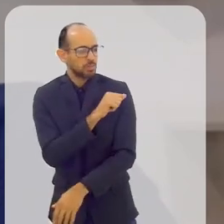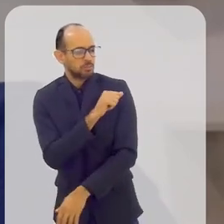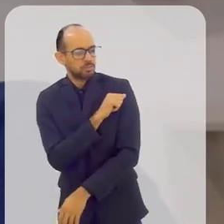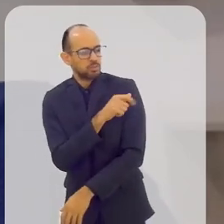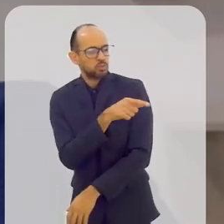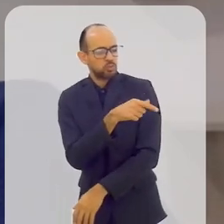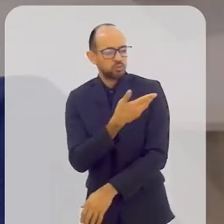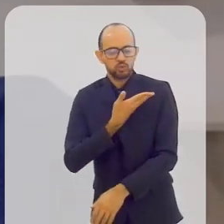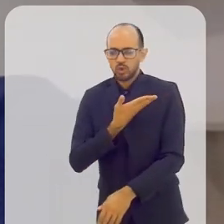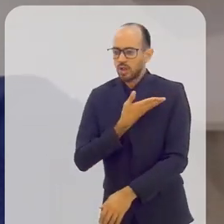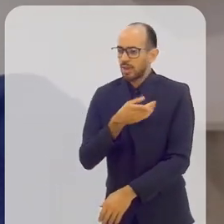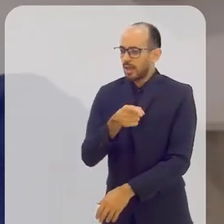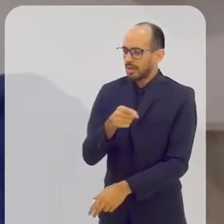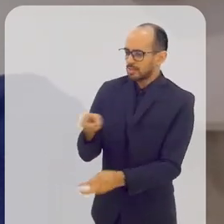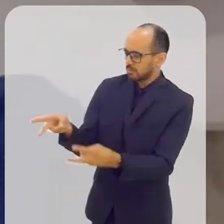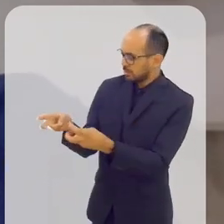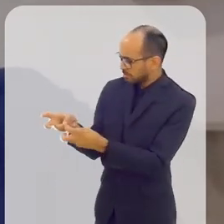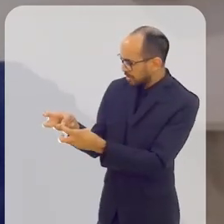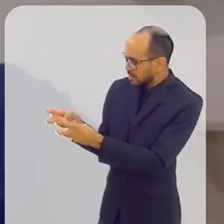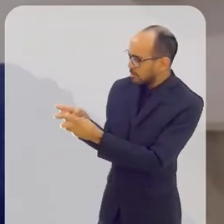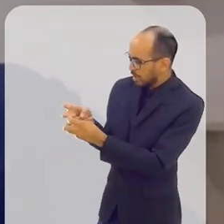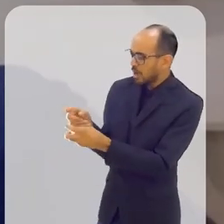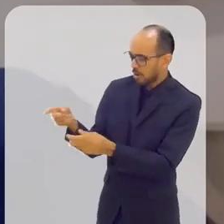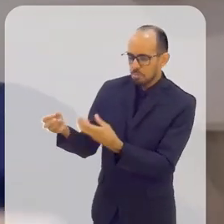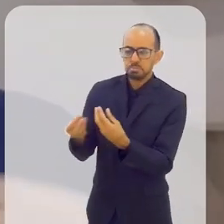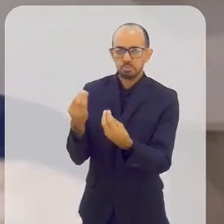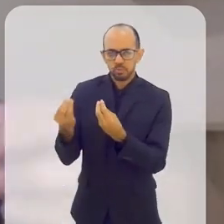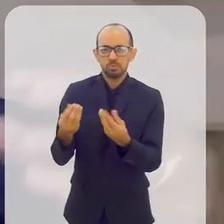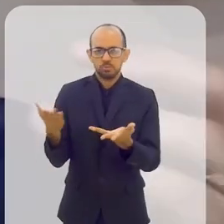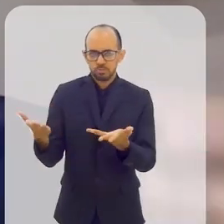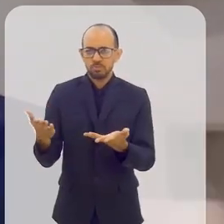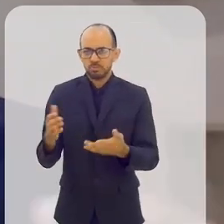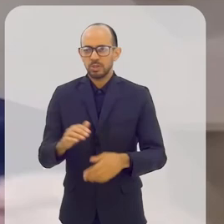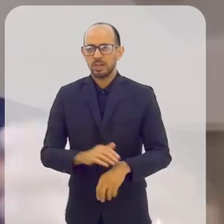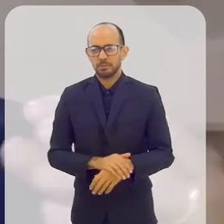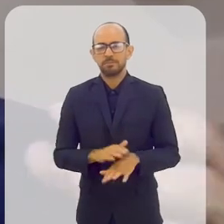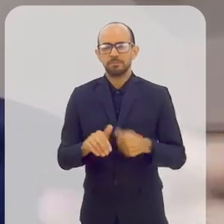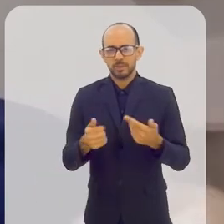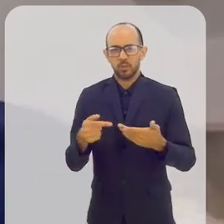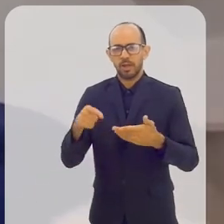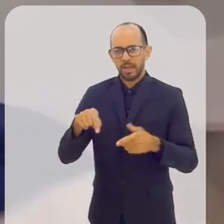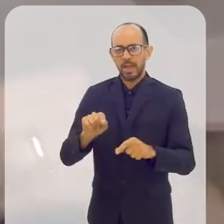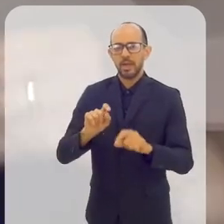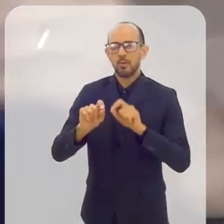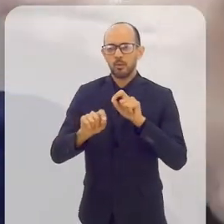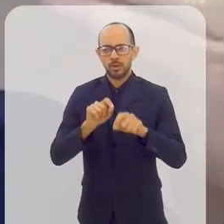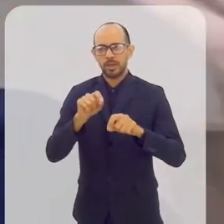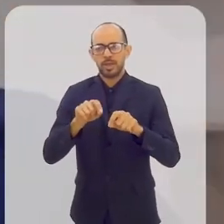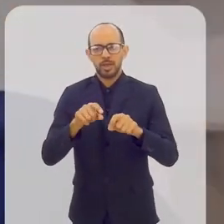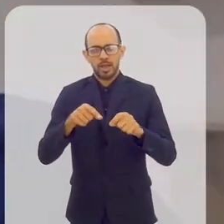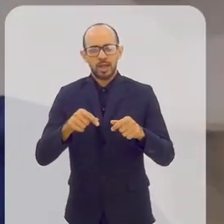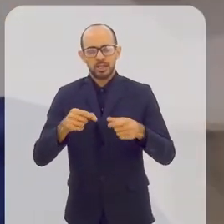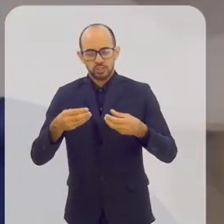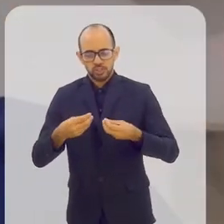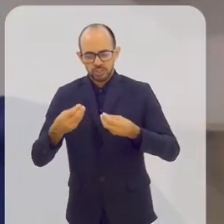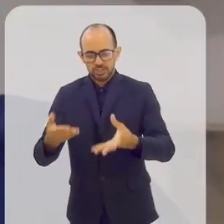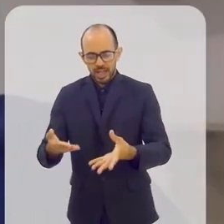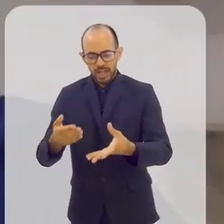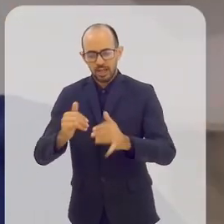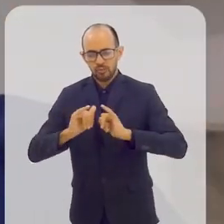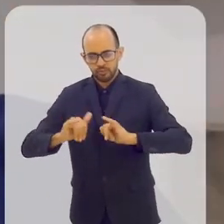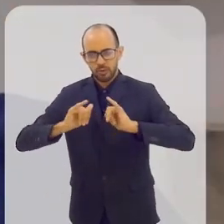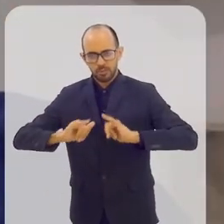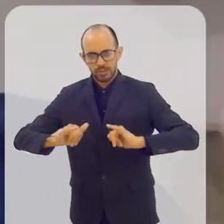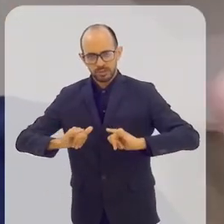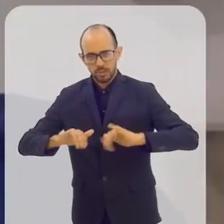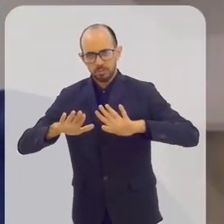colegas também ter um outro olhar para aquela pessoa, né? Então, a gente está trazendo, tá tendo, além de nós estarmos levando muita